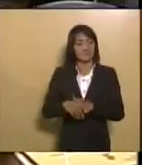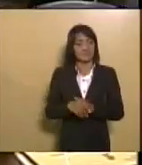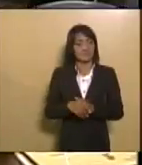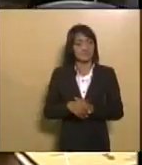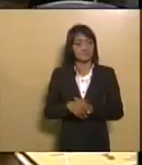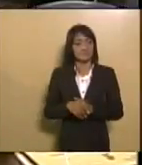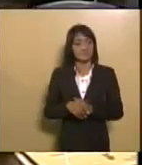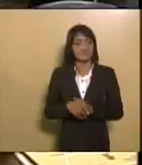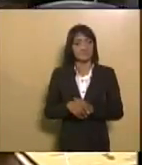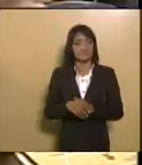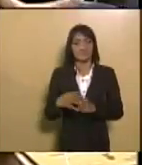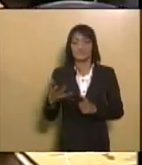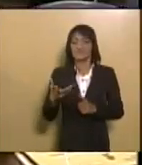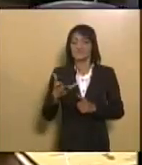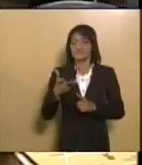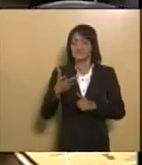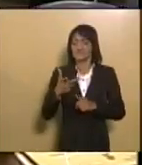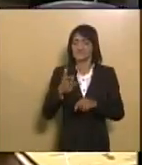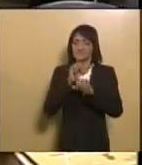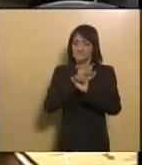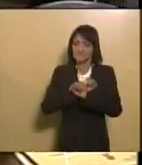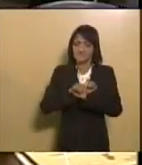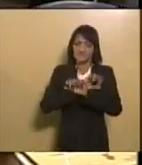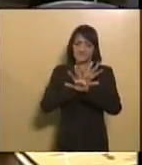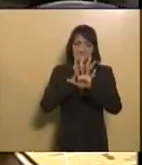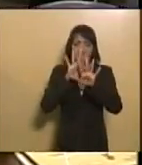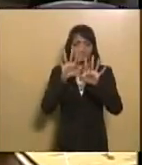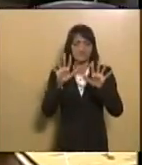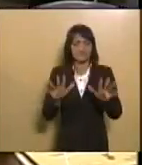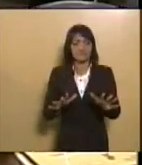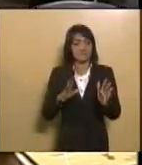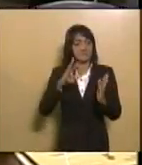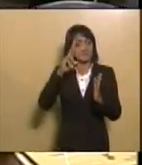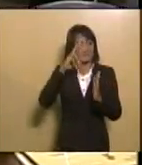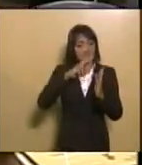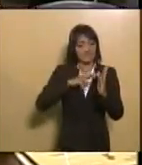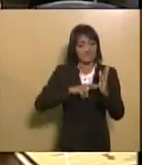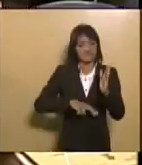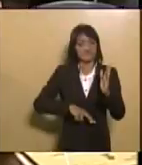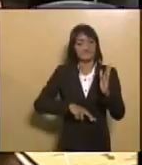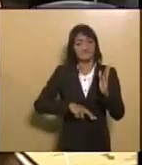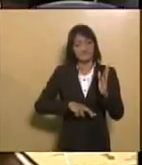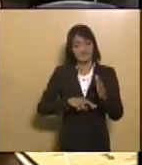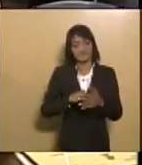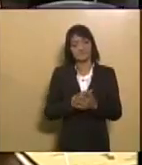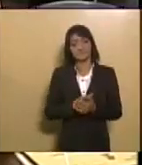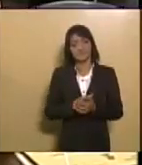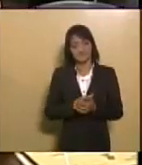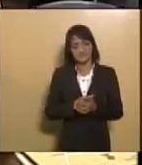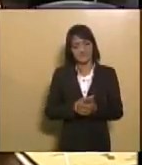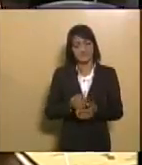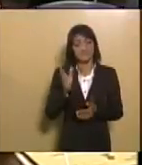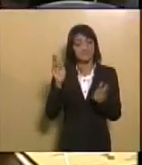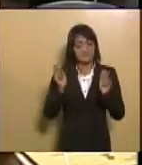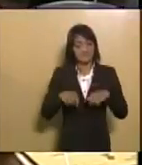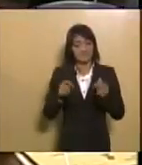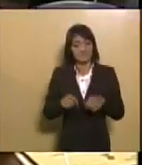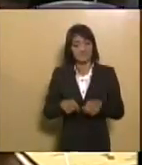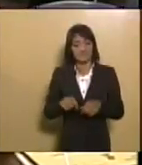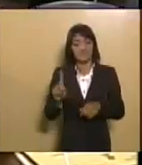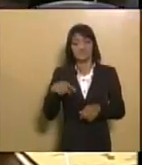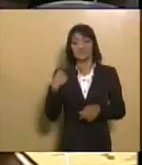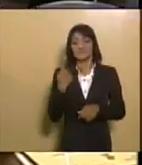de forma muito explícita este relatório e garantir a esta casa, a todos